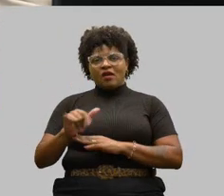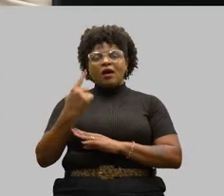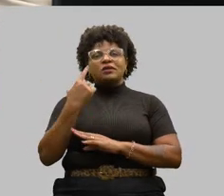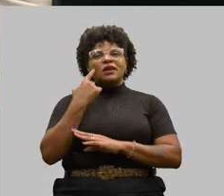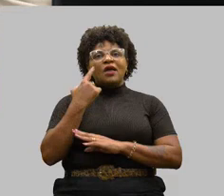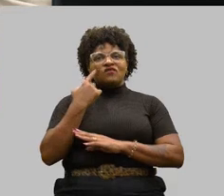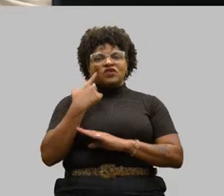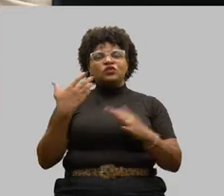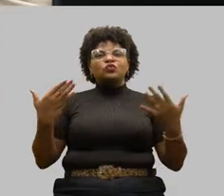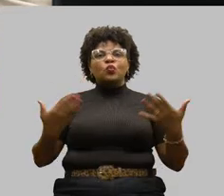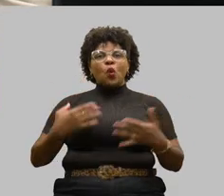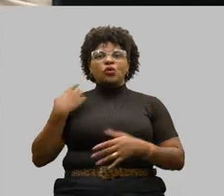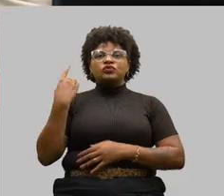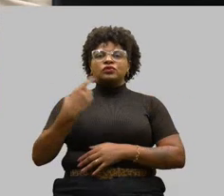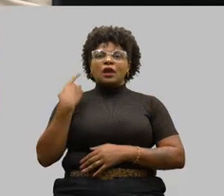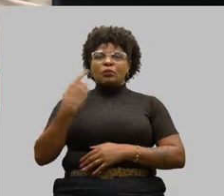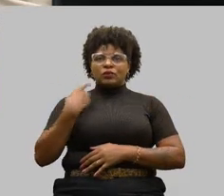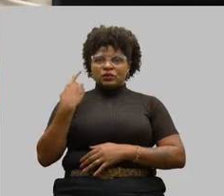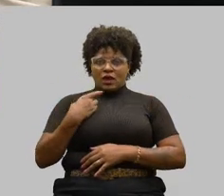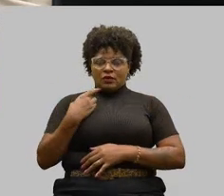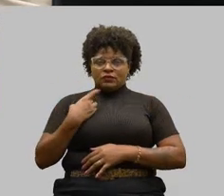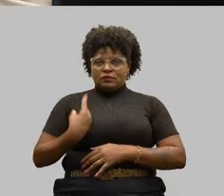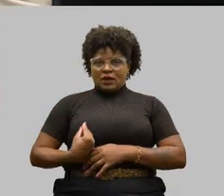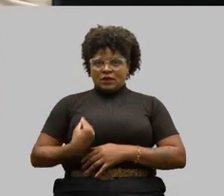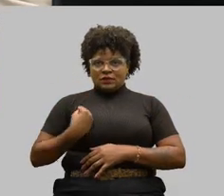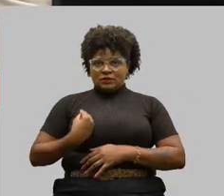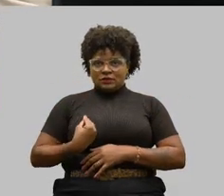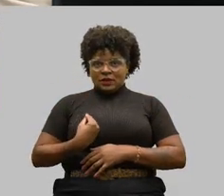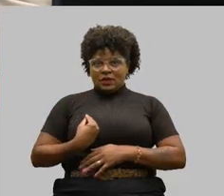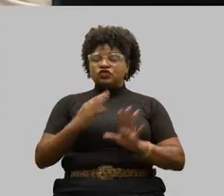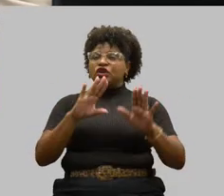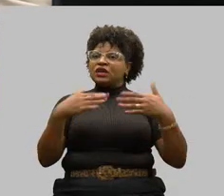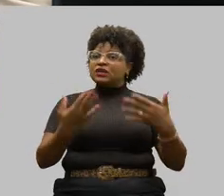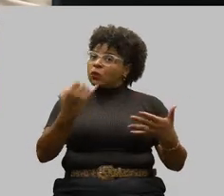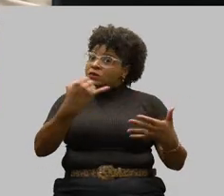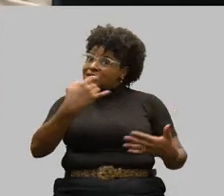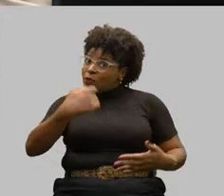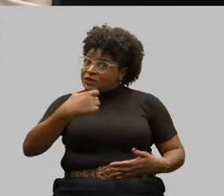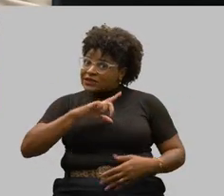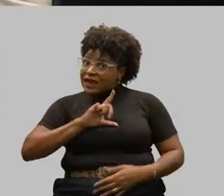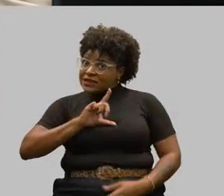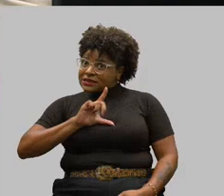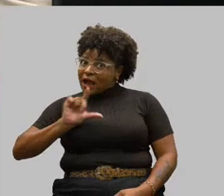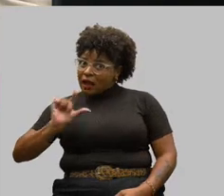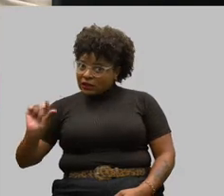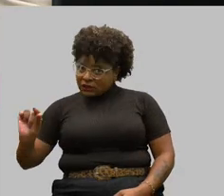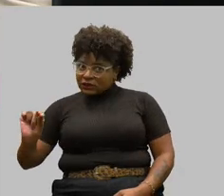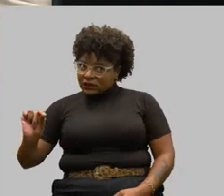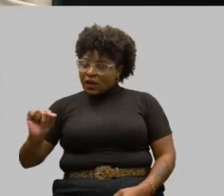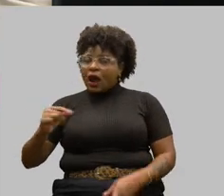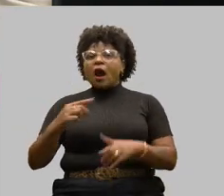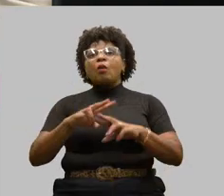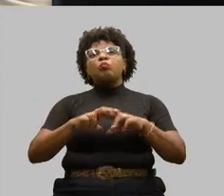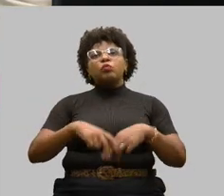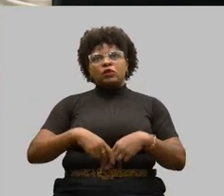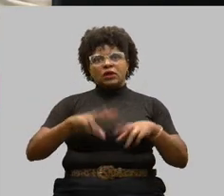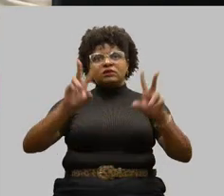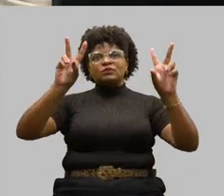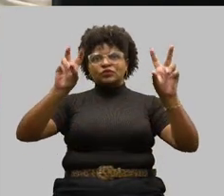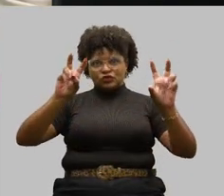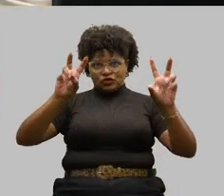pelos deputados deputados Então já estou justificando que quando eu me levantar para sair eu vou lá